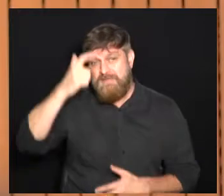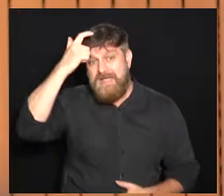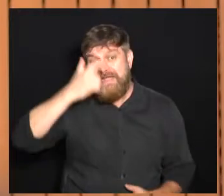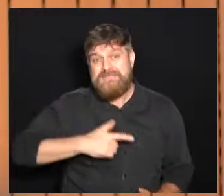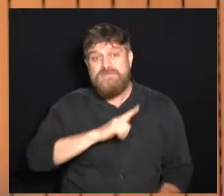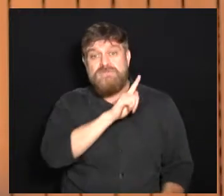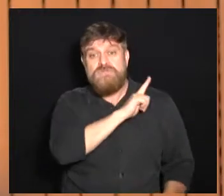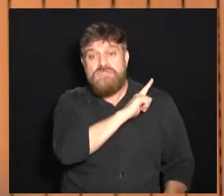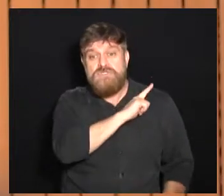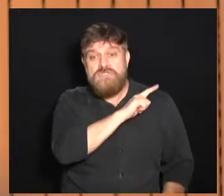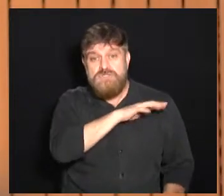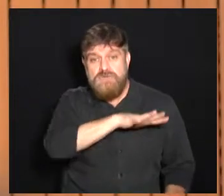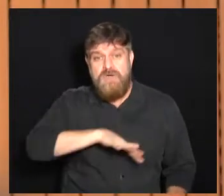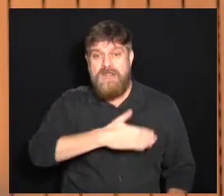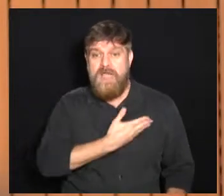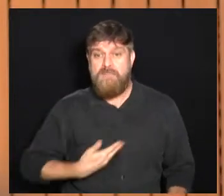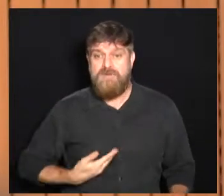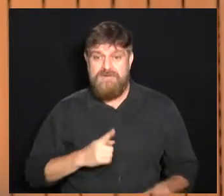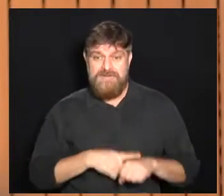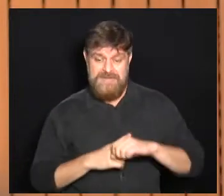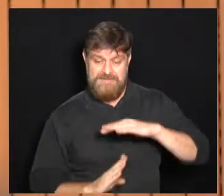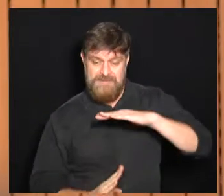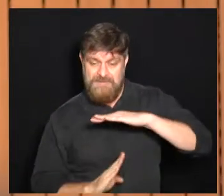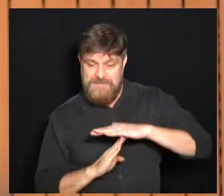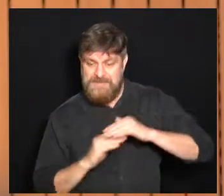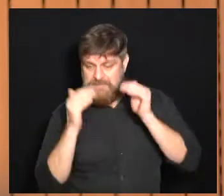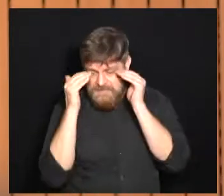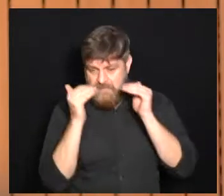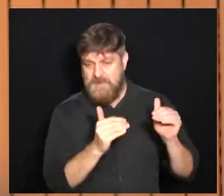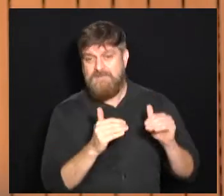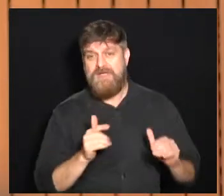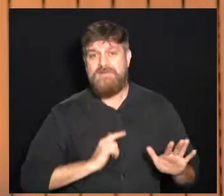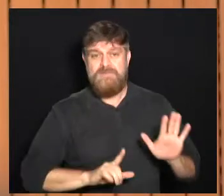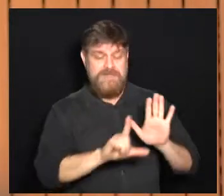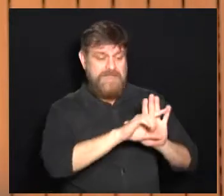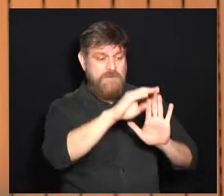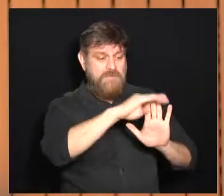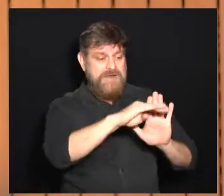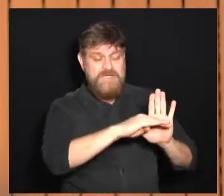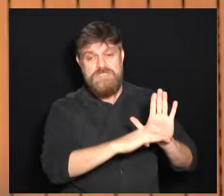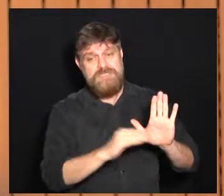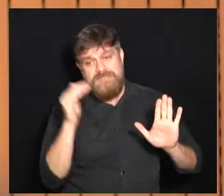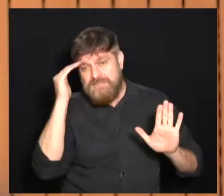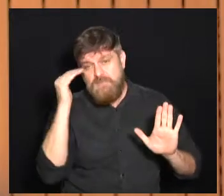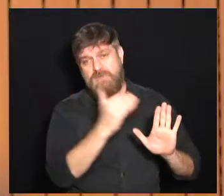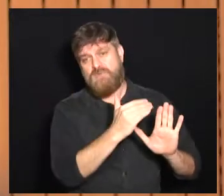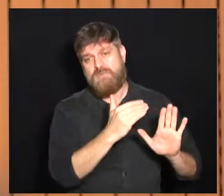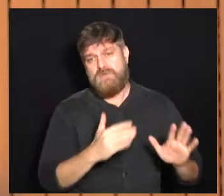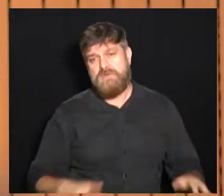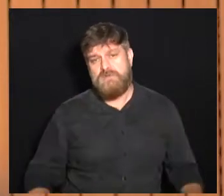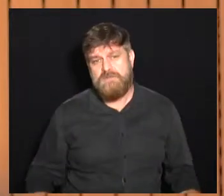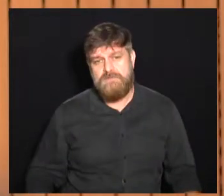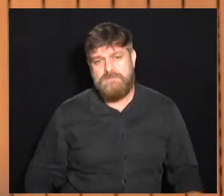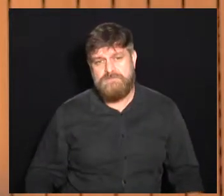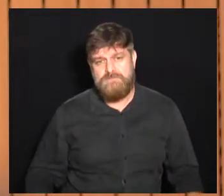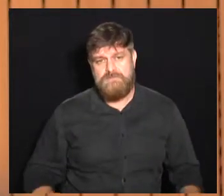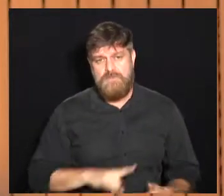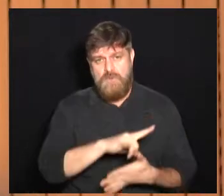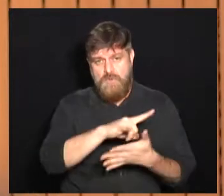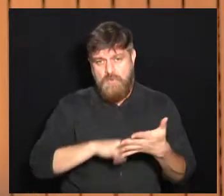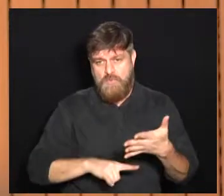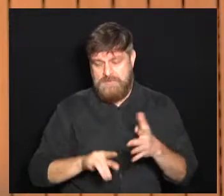gestora pública, eu tenho prazos para cumprir, eu tenho uma legislação para cumprir. O final do